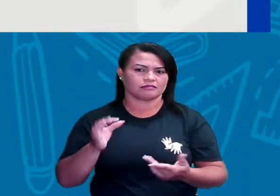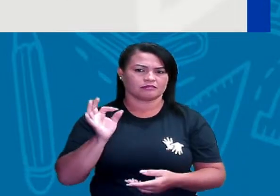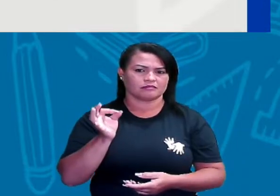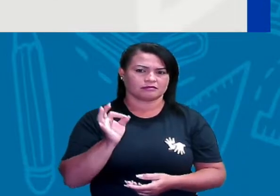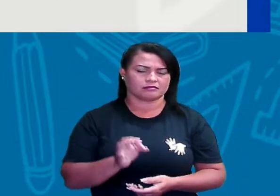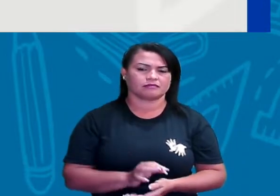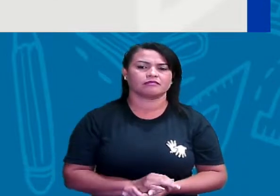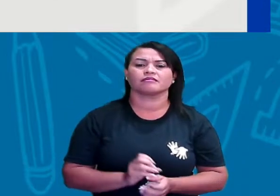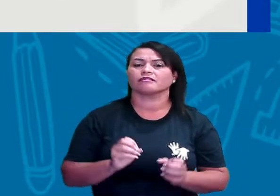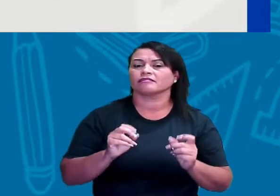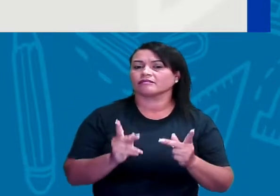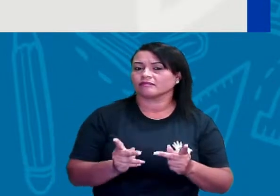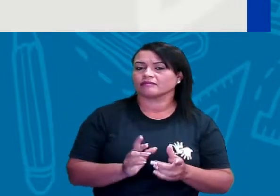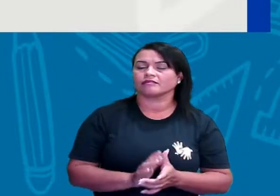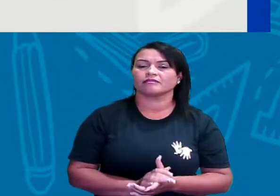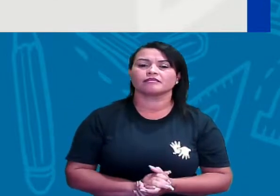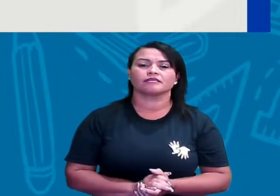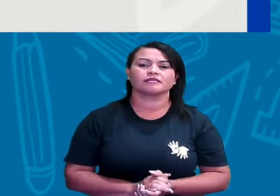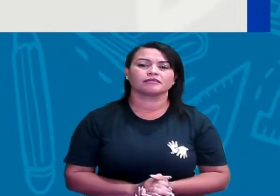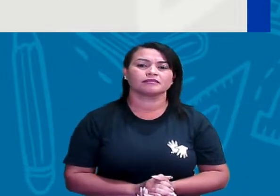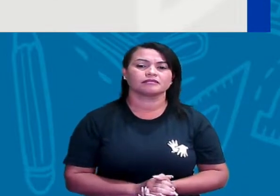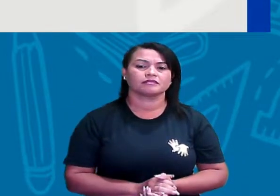denominador, ok?